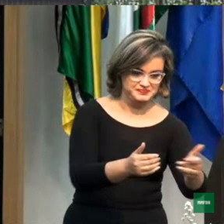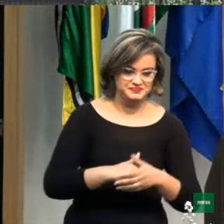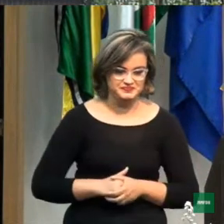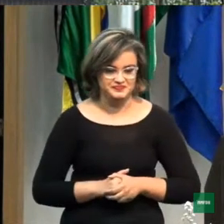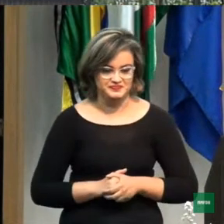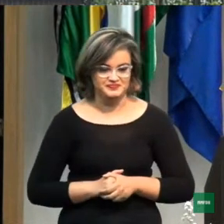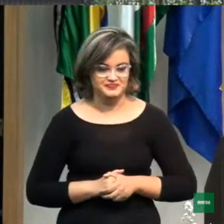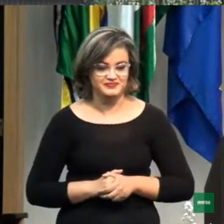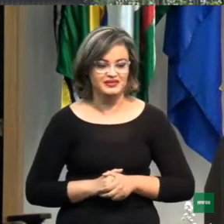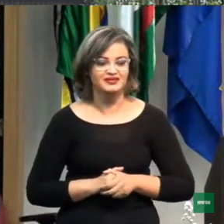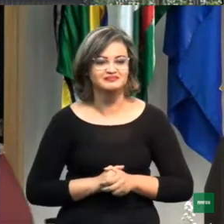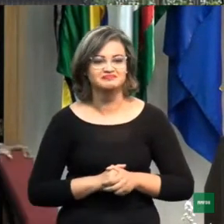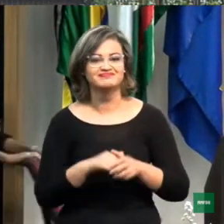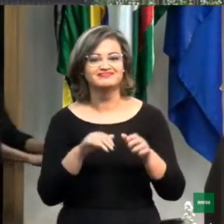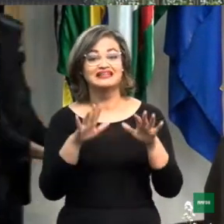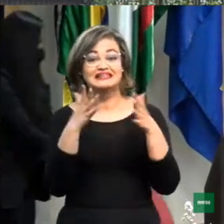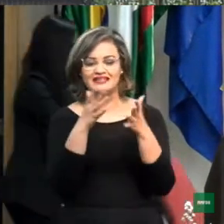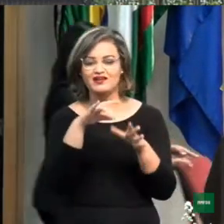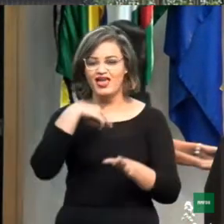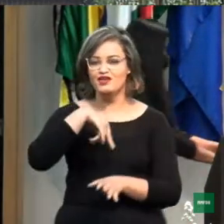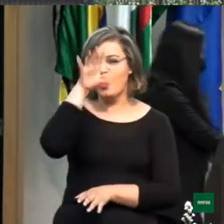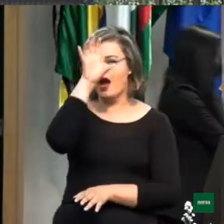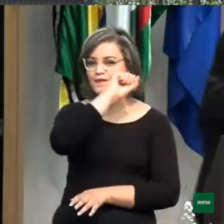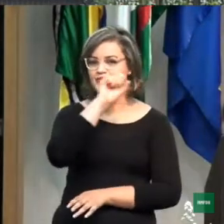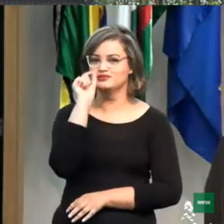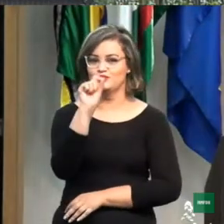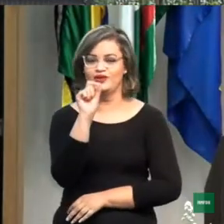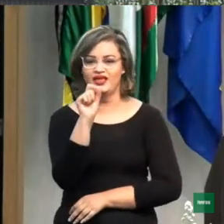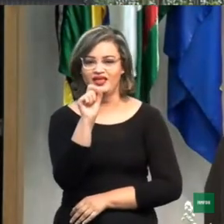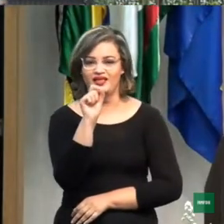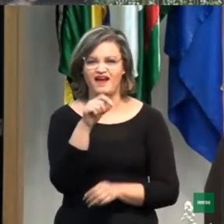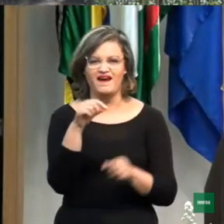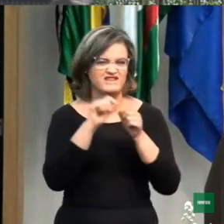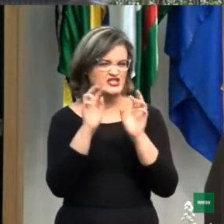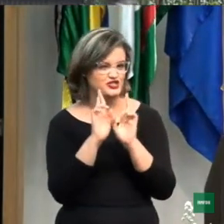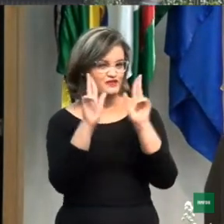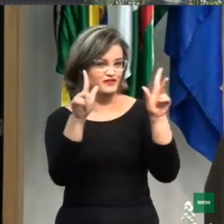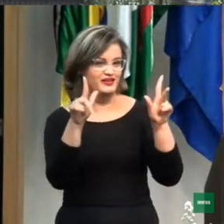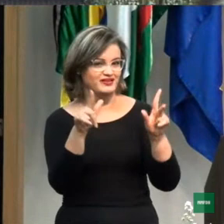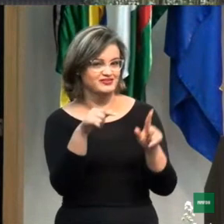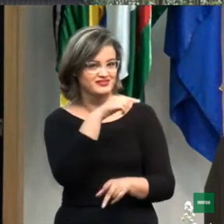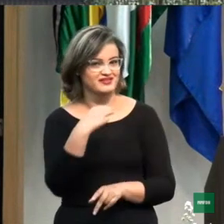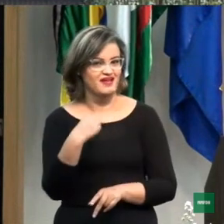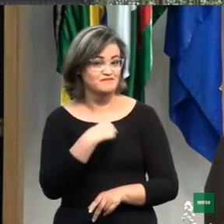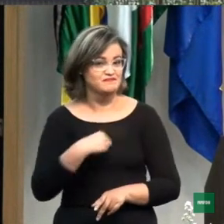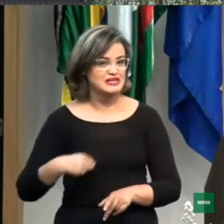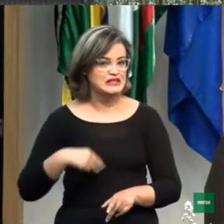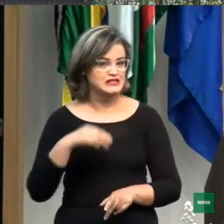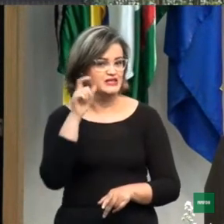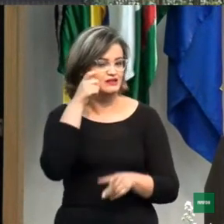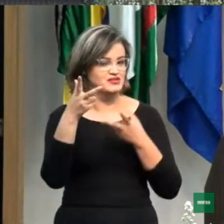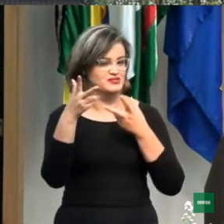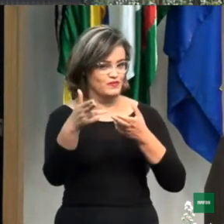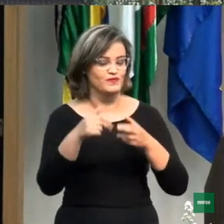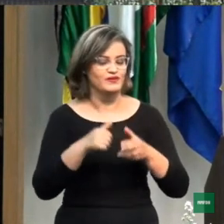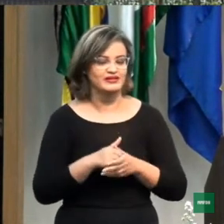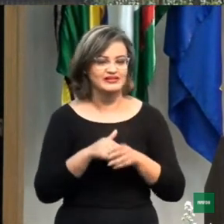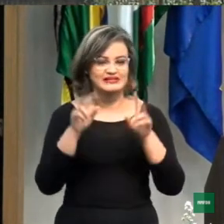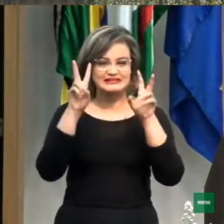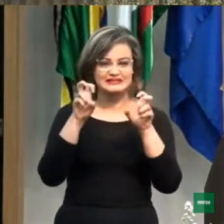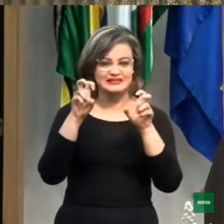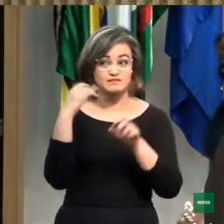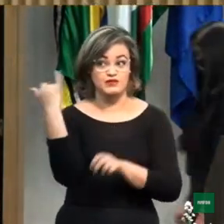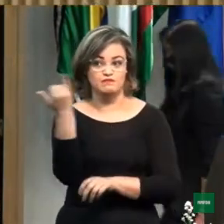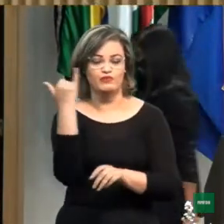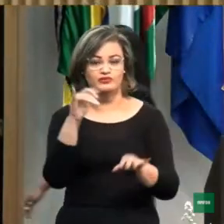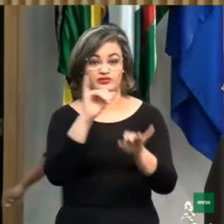Eu aprendi a quebrar o protocolo com a minha ministra, por assuntos importantes. Por isso eu